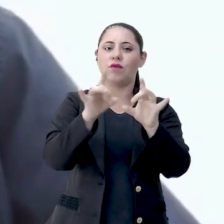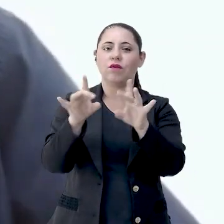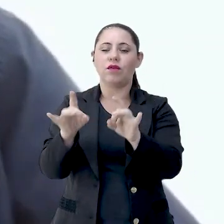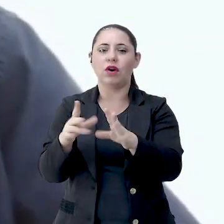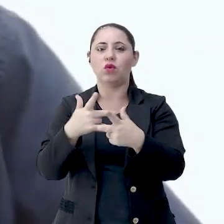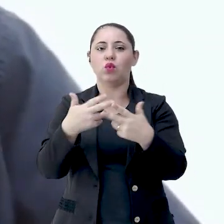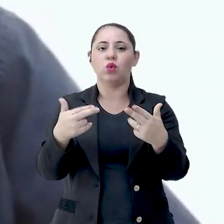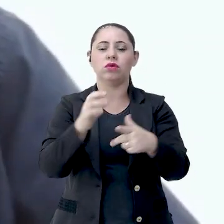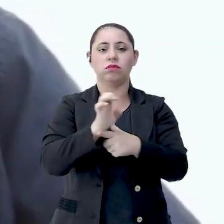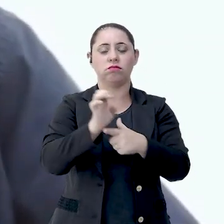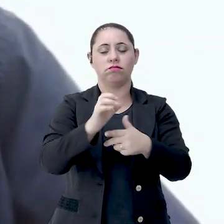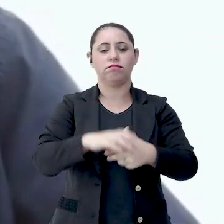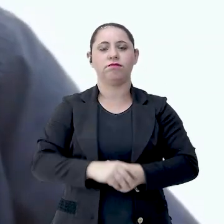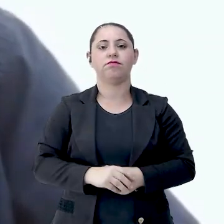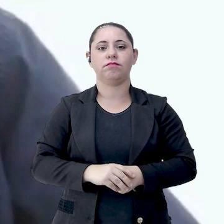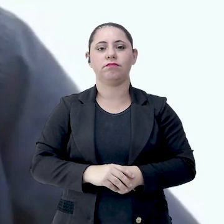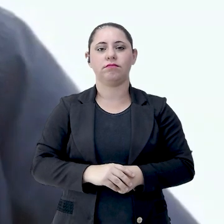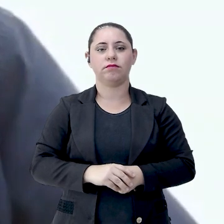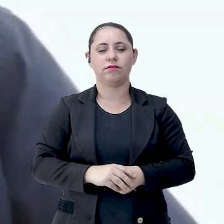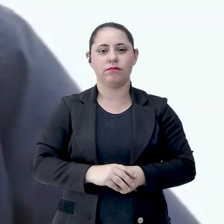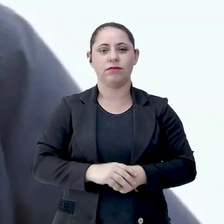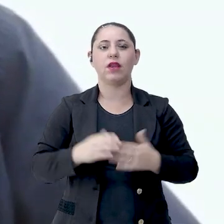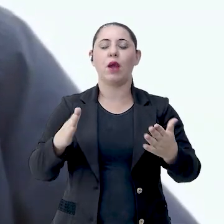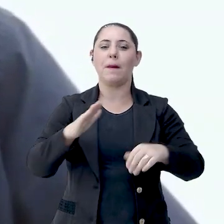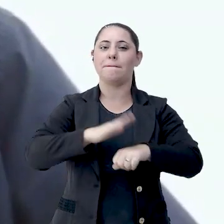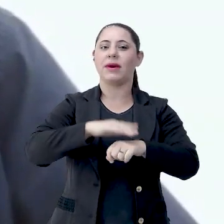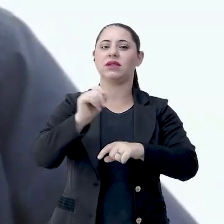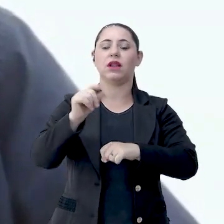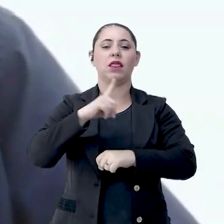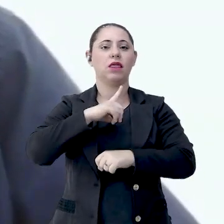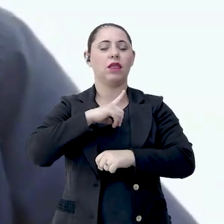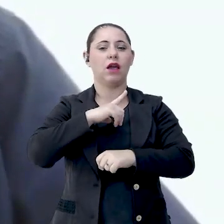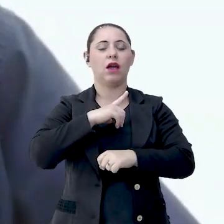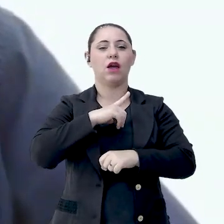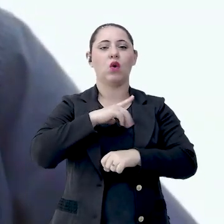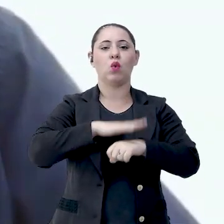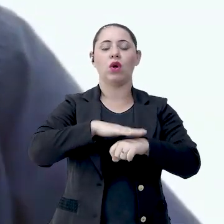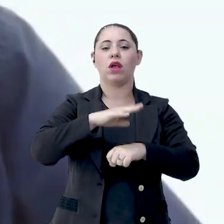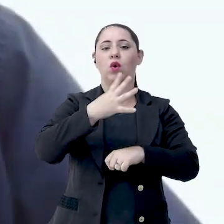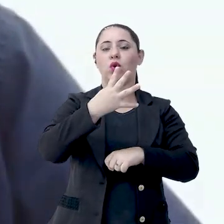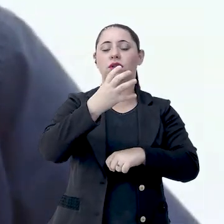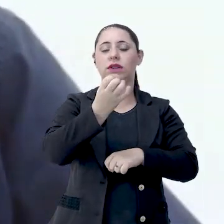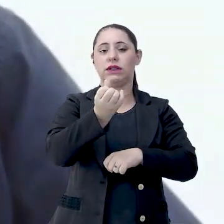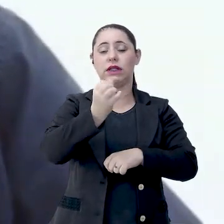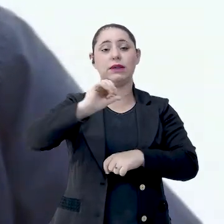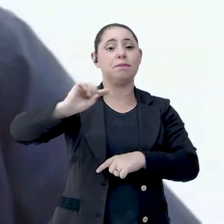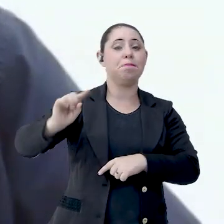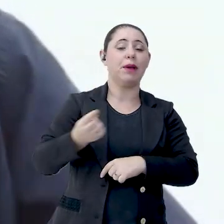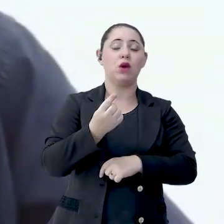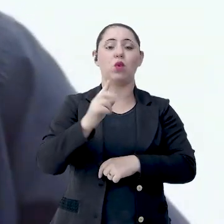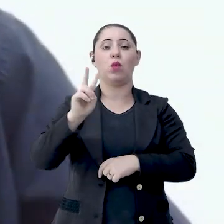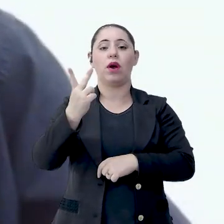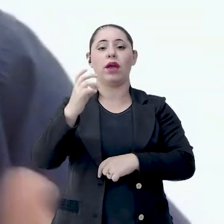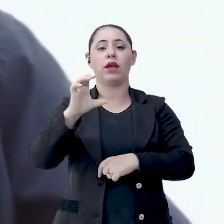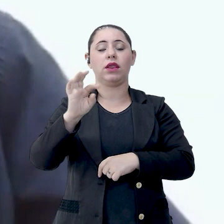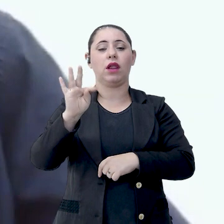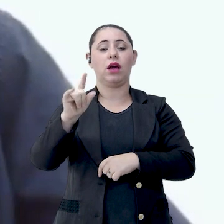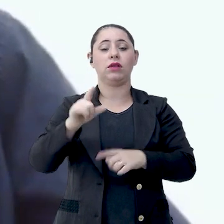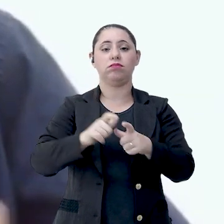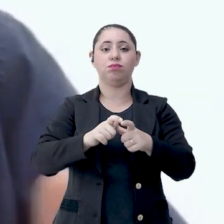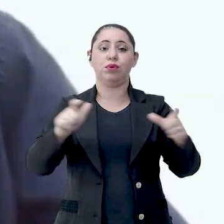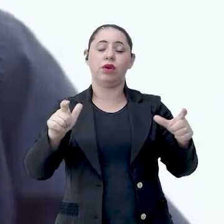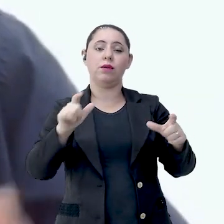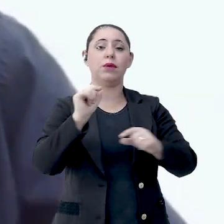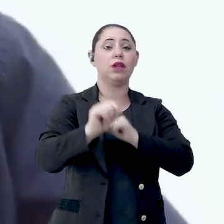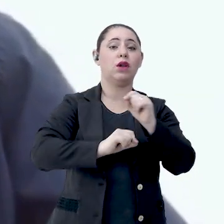mundo ter uma ideia, só esse ano no estado do Mato Grosso do Sul, nós expandimos mais de 246 mil hectares de áreas novas. Isso